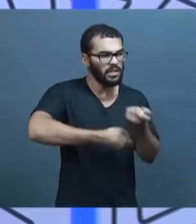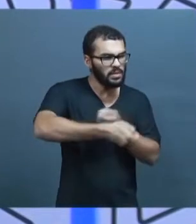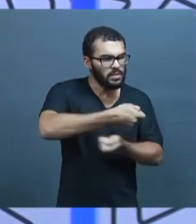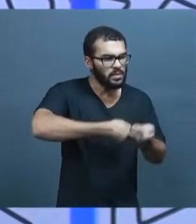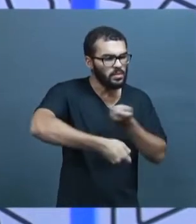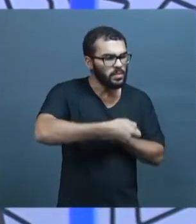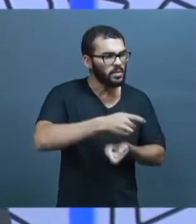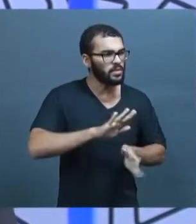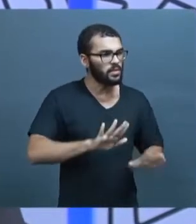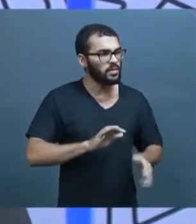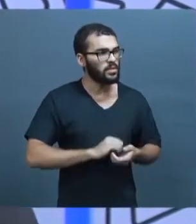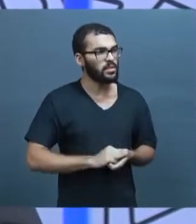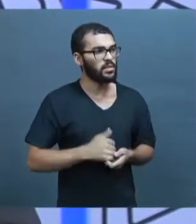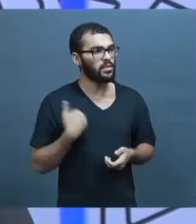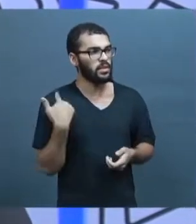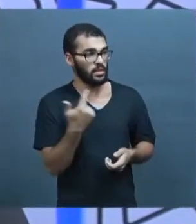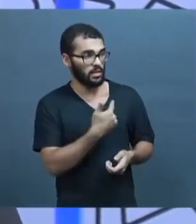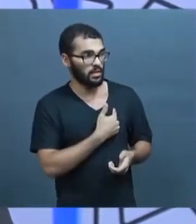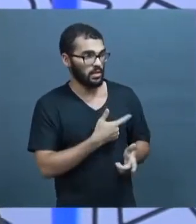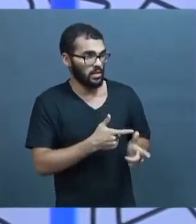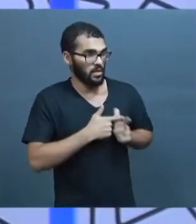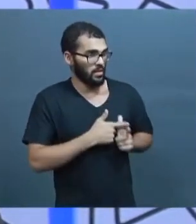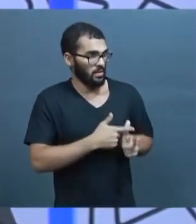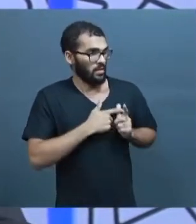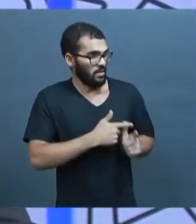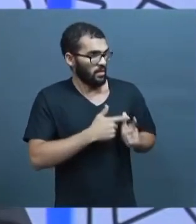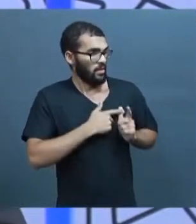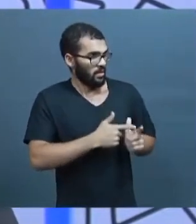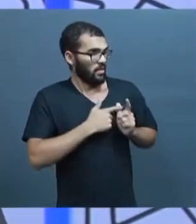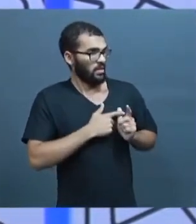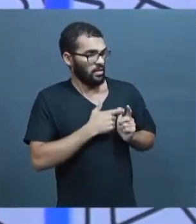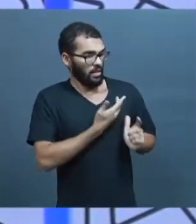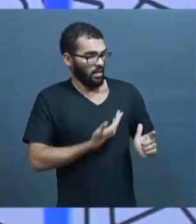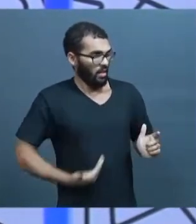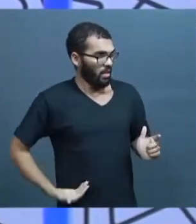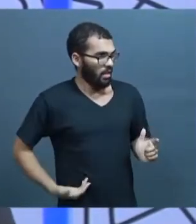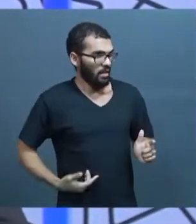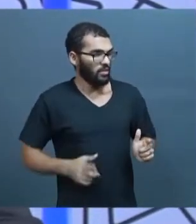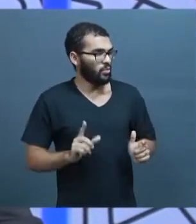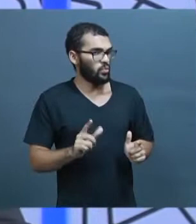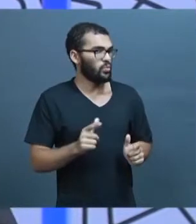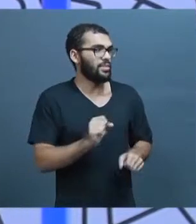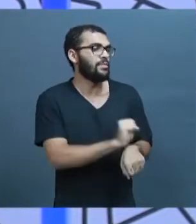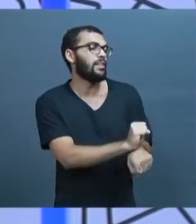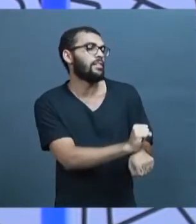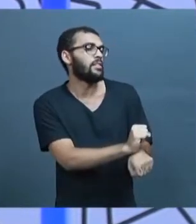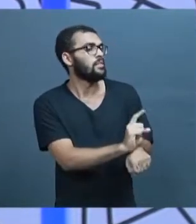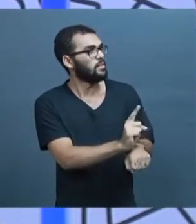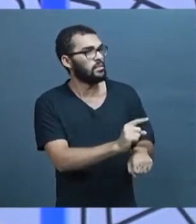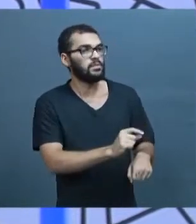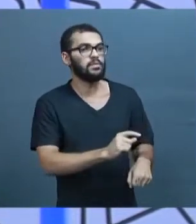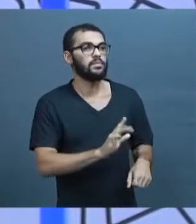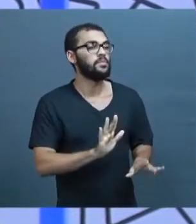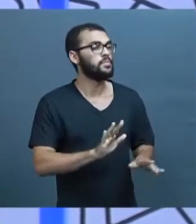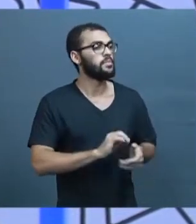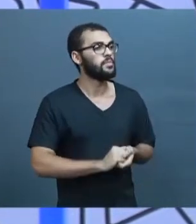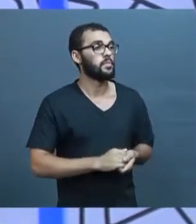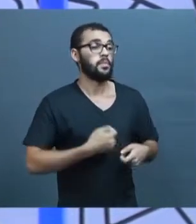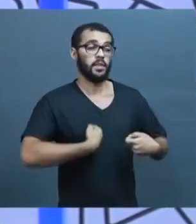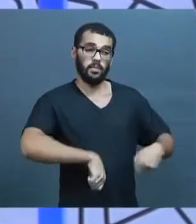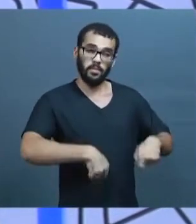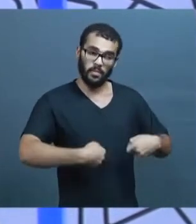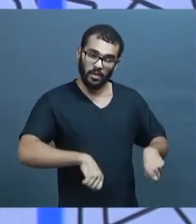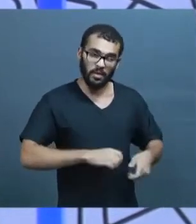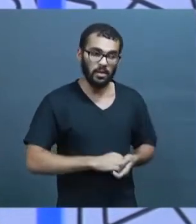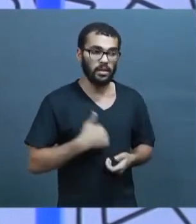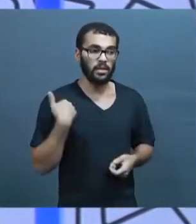Então, a nossa dívida pública não espera o tempo parlamentar, né? O tempo da discussão, mas é preciso lembrar